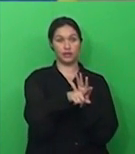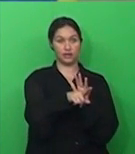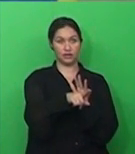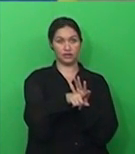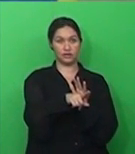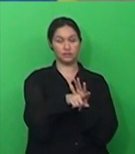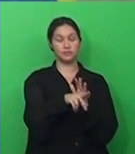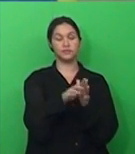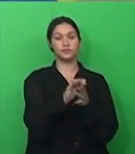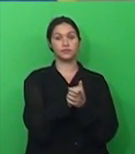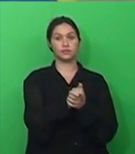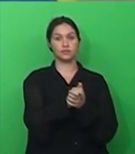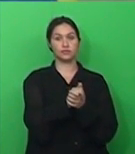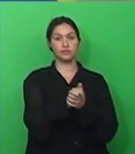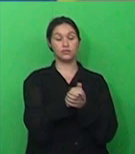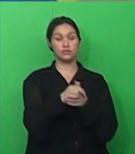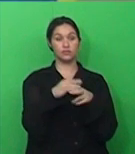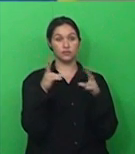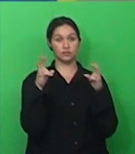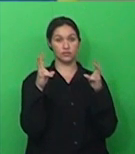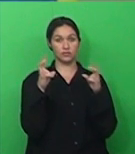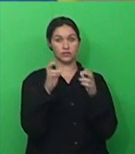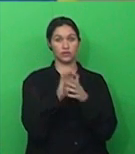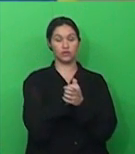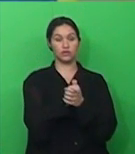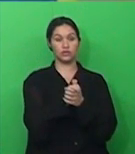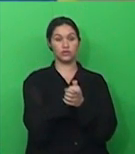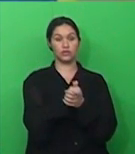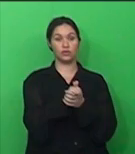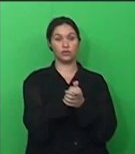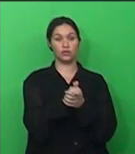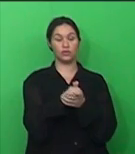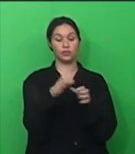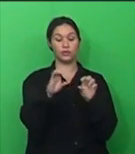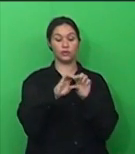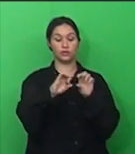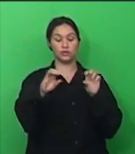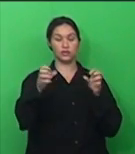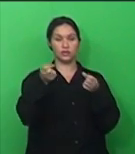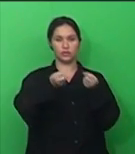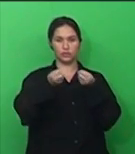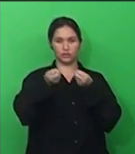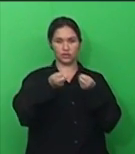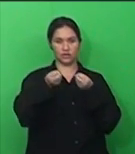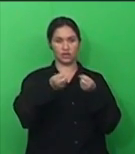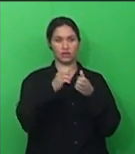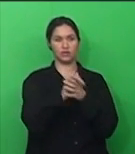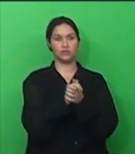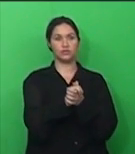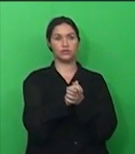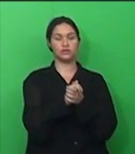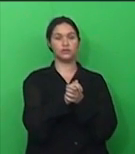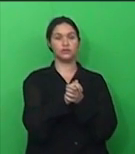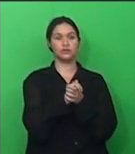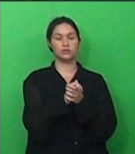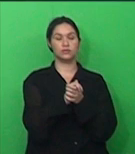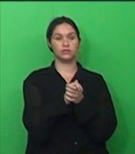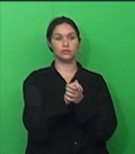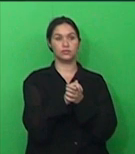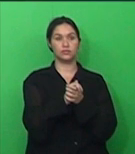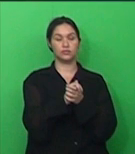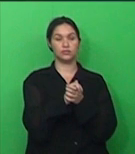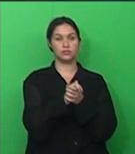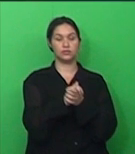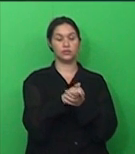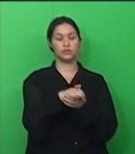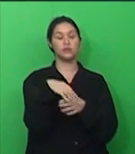adaptação de canos de descarga nos veículos automotivos urbanos e empresas de transporte coletivo no município de Criciúma, senhor presidente.